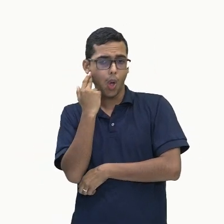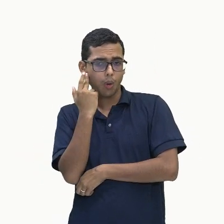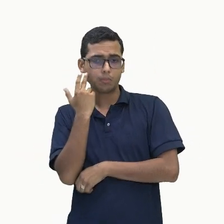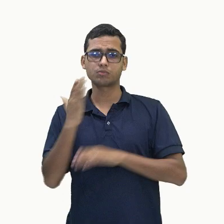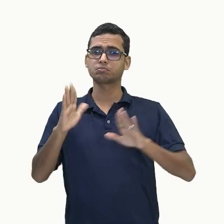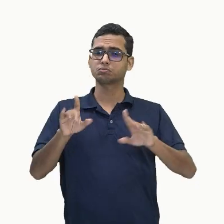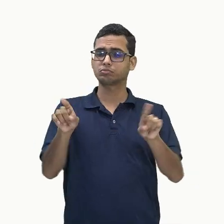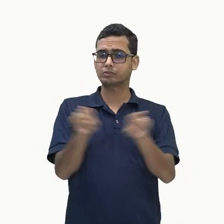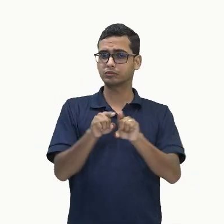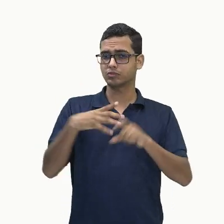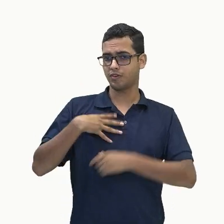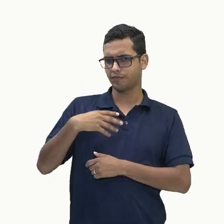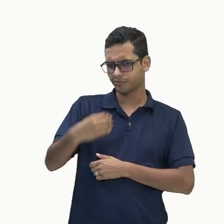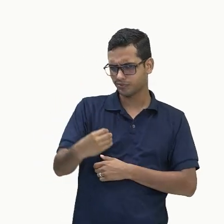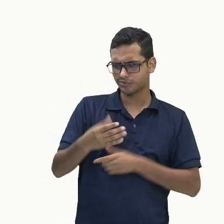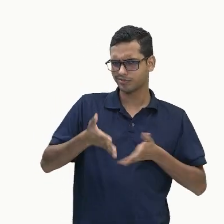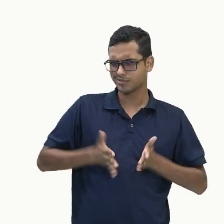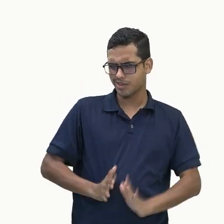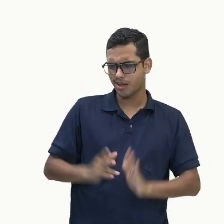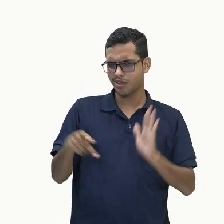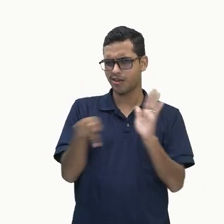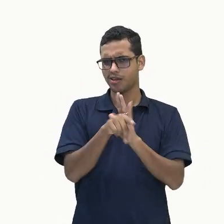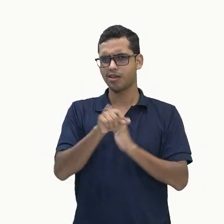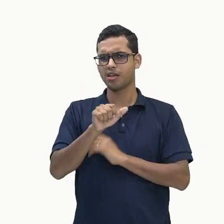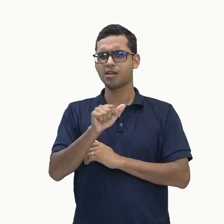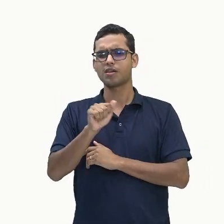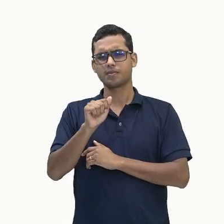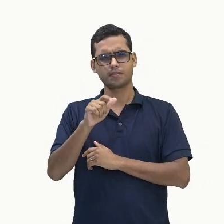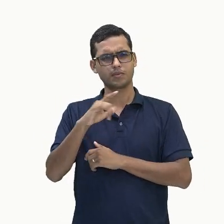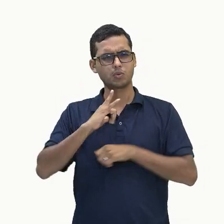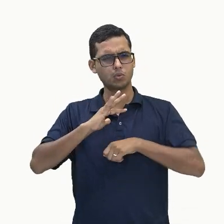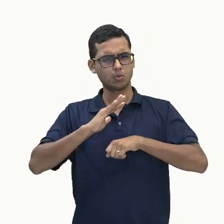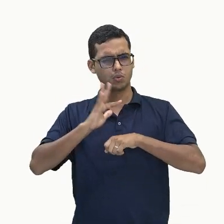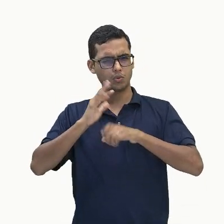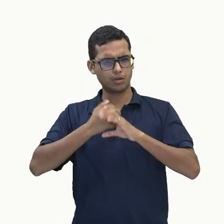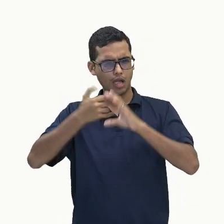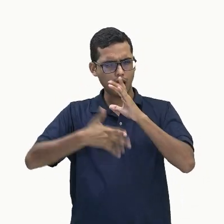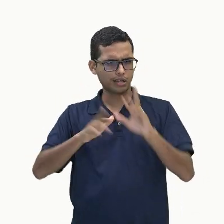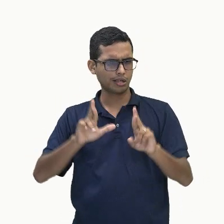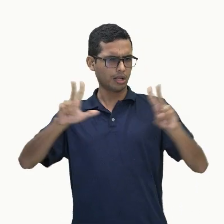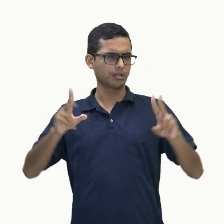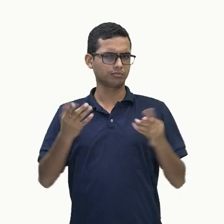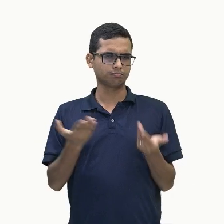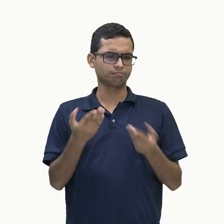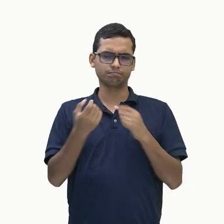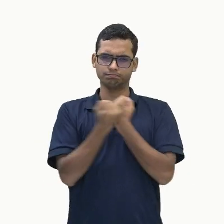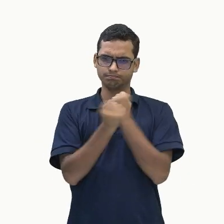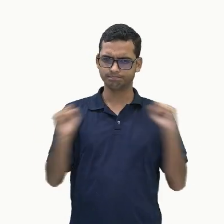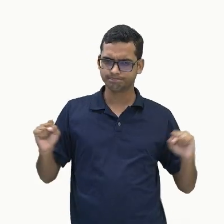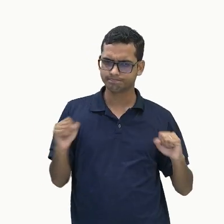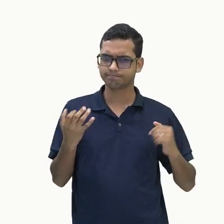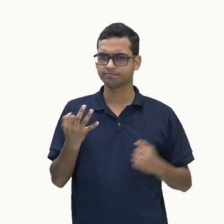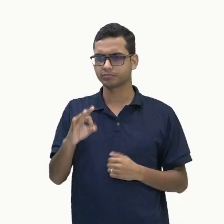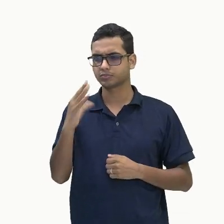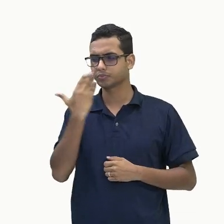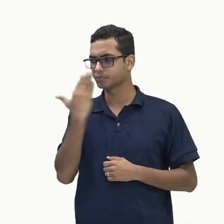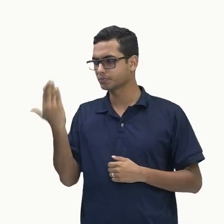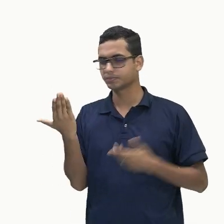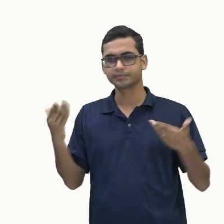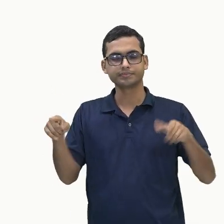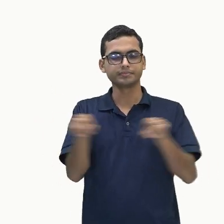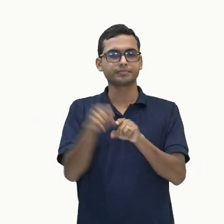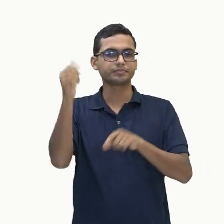para surgir um filho afetado por um traço dominante. Vejamos agora essa outra representação. Percebam que a